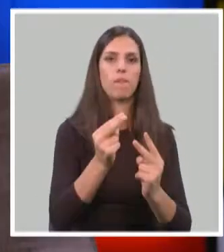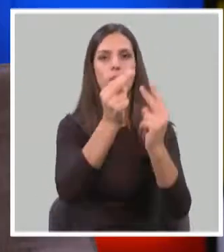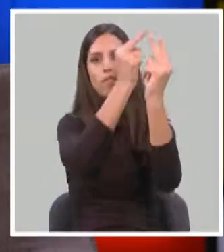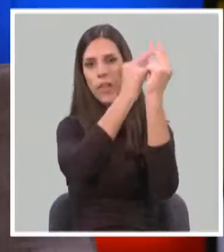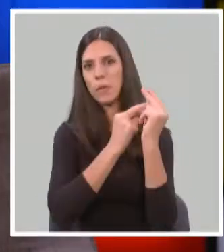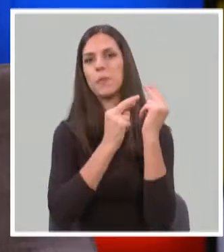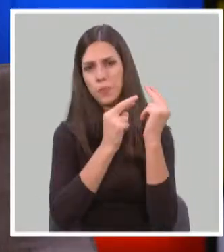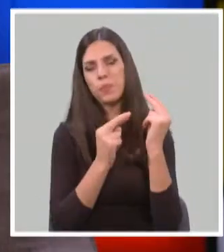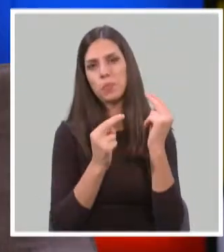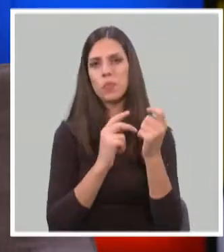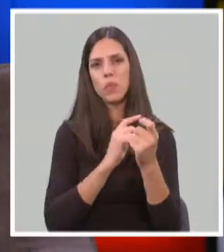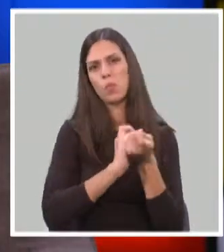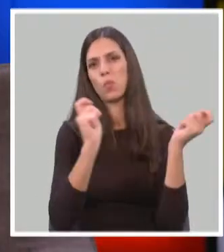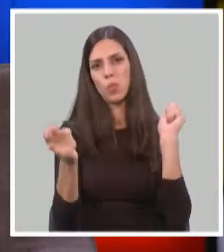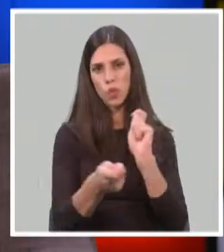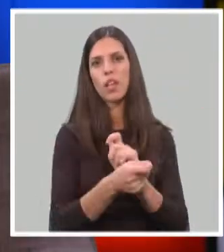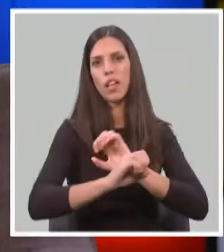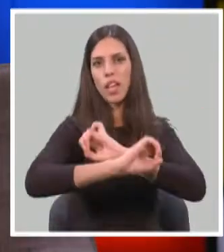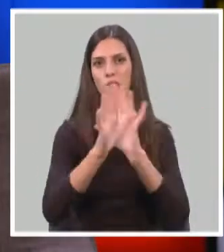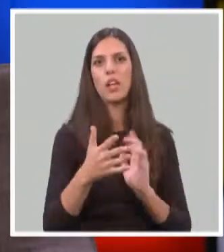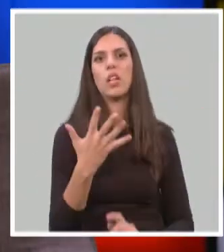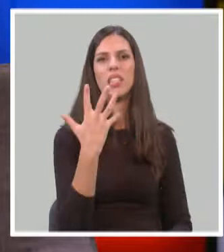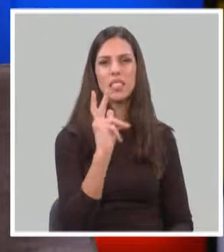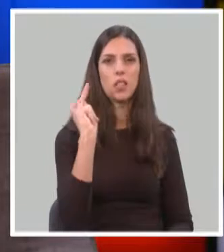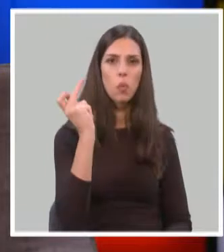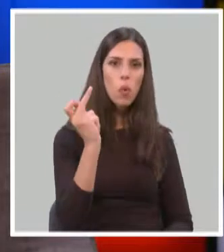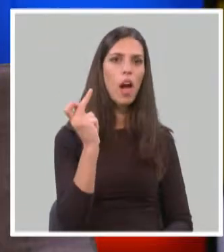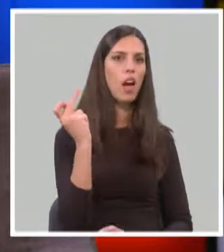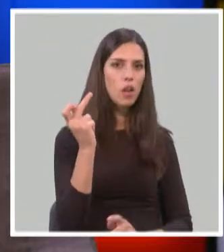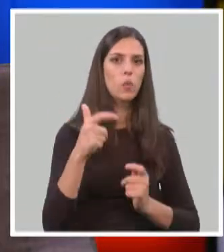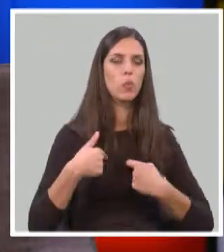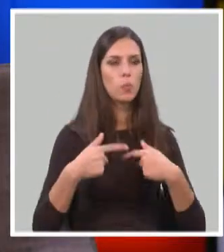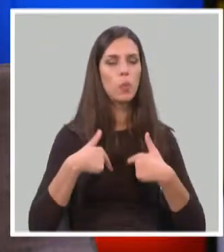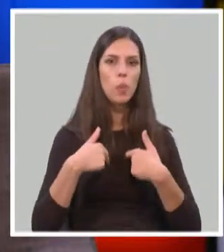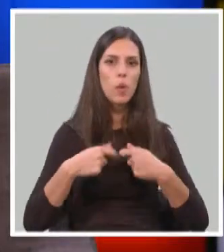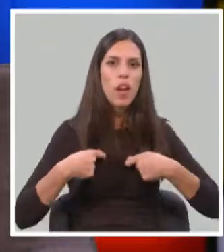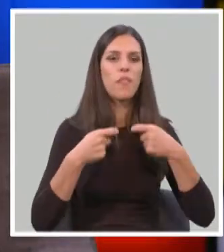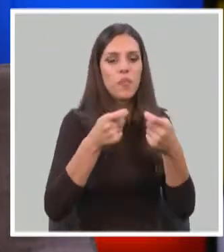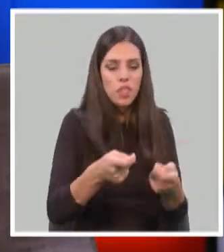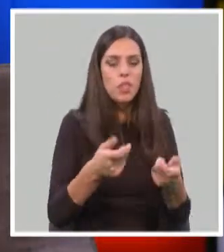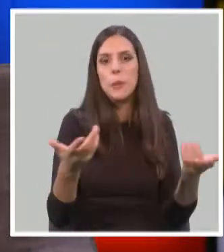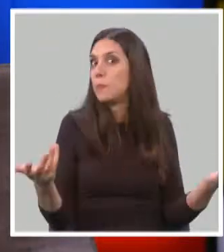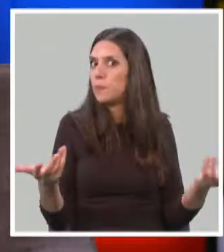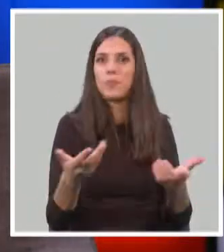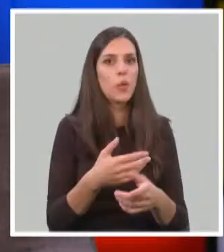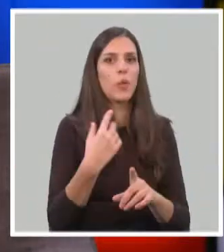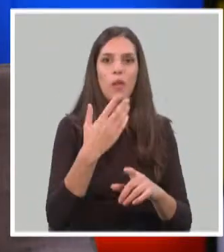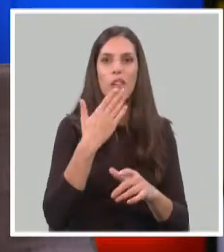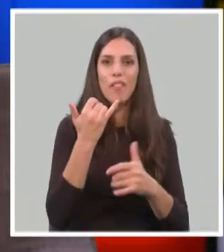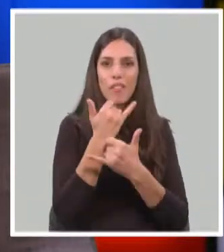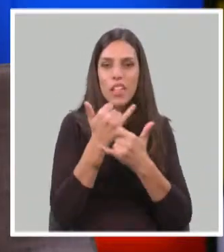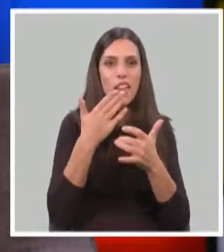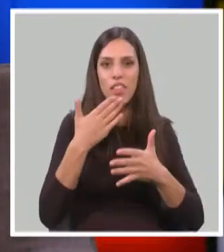atrás, provavelmente teria feito outra coisa, porque foram 5 anos da minha vida investidos em algo que não me fazia